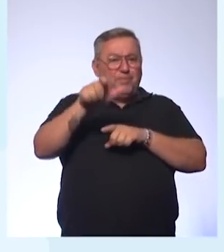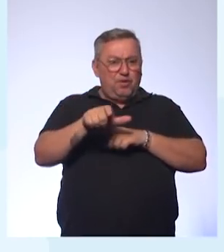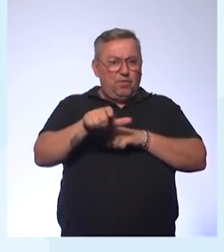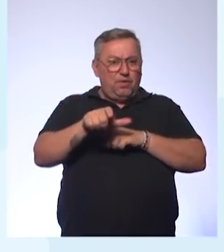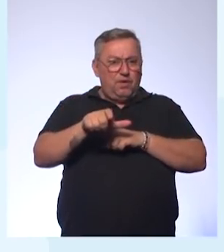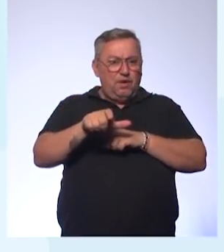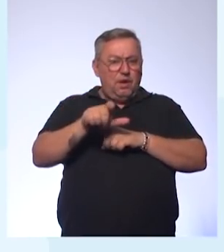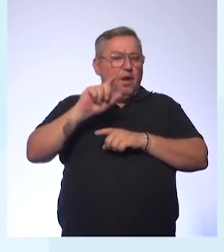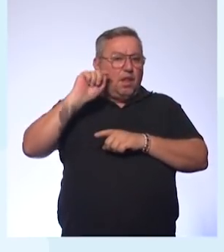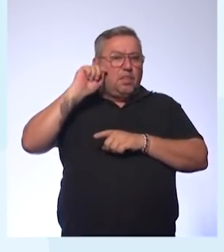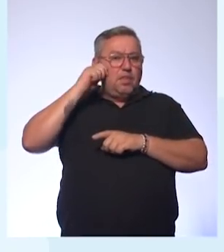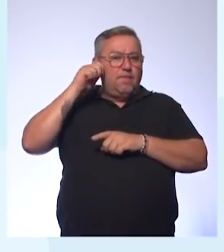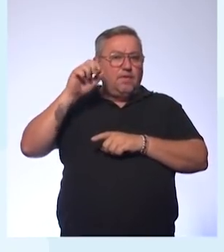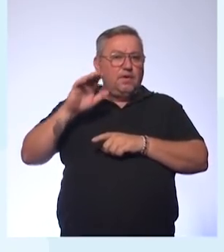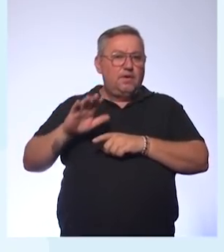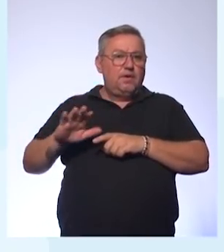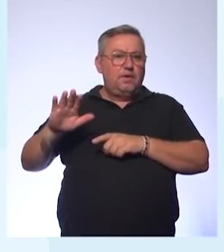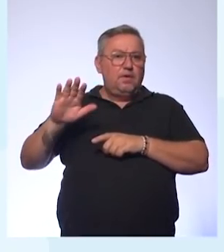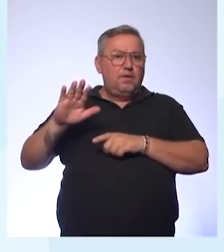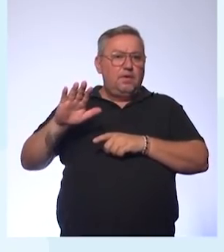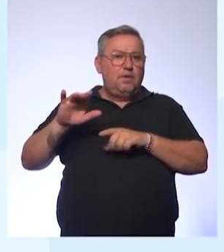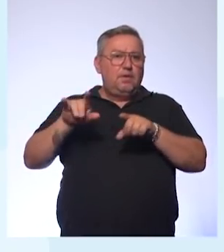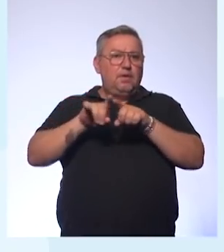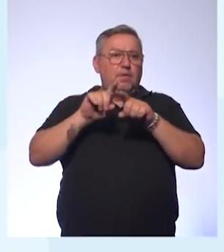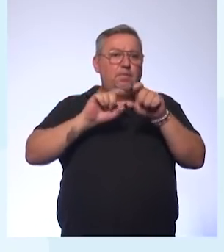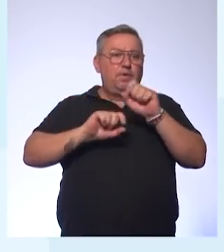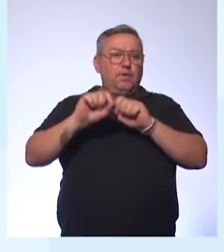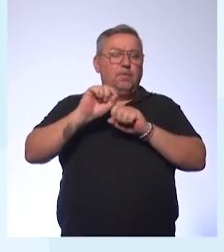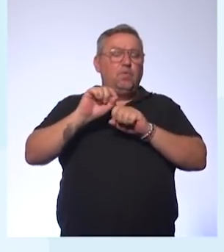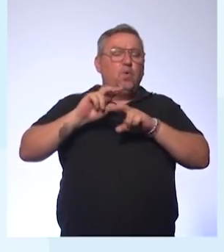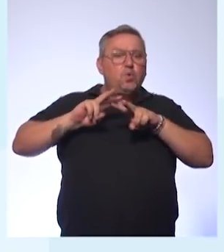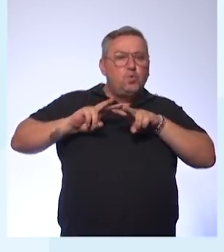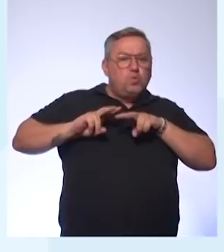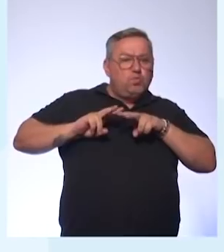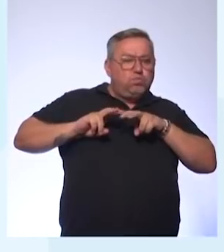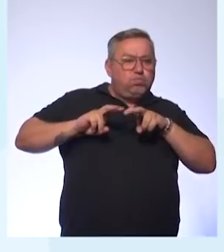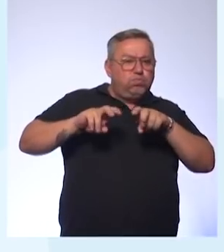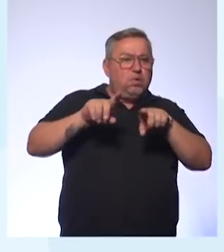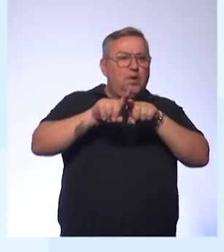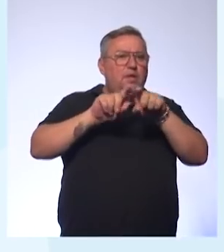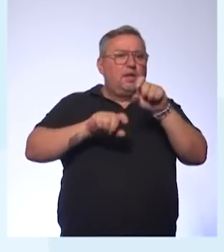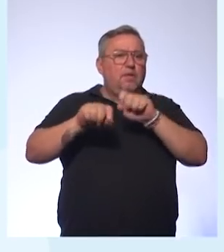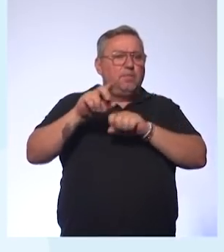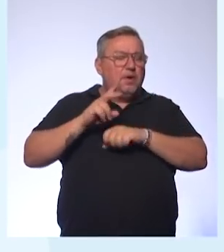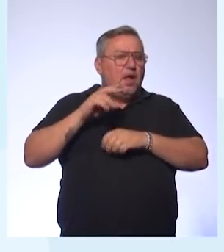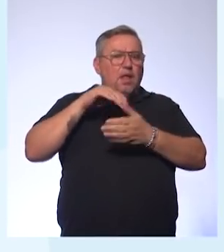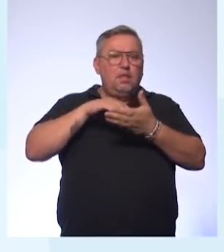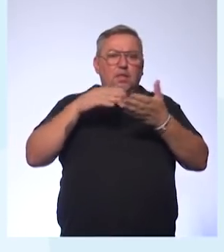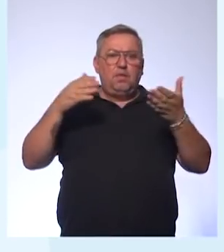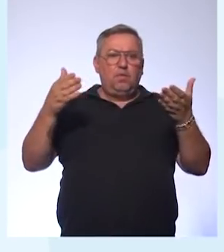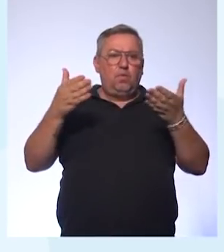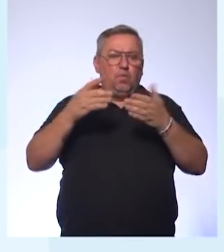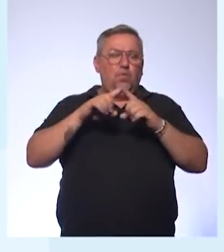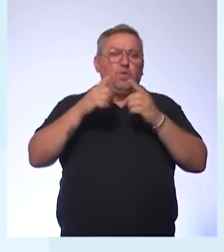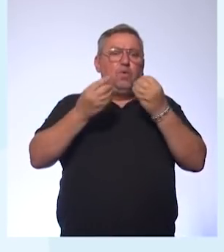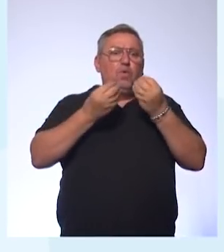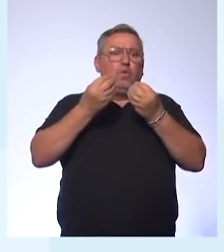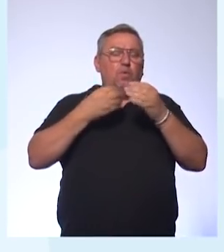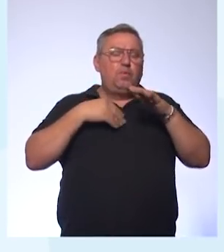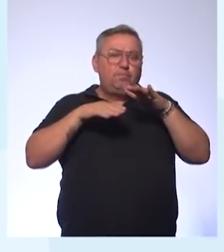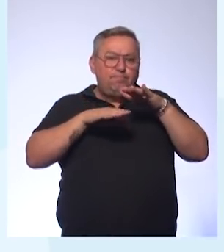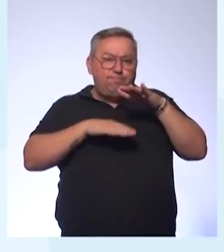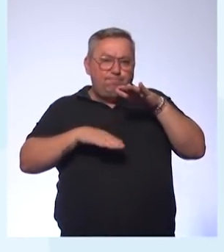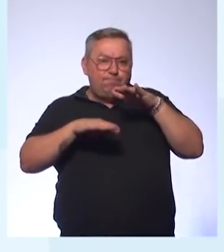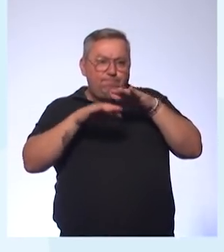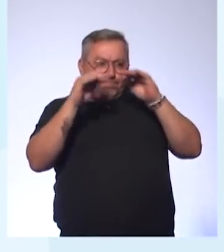indivíduos que eram os africanos, com a classe que os explora, se beneficiando continuamente dessa subordinação,